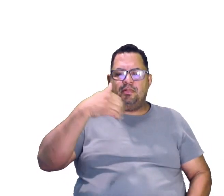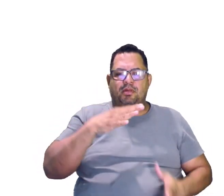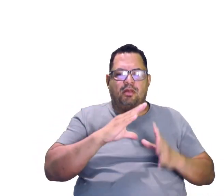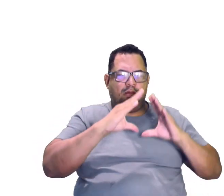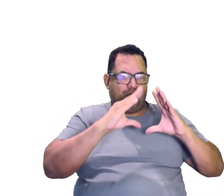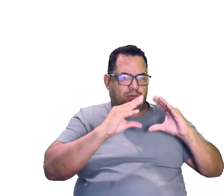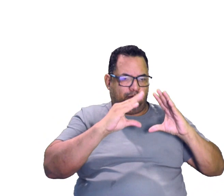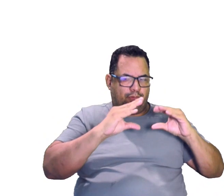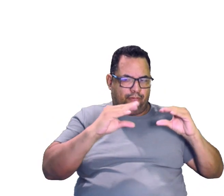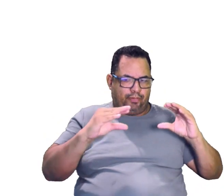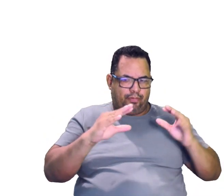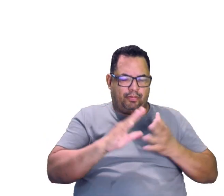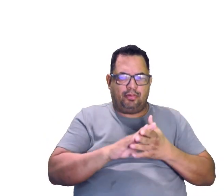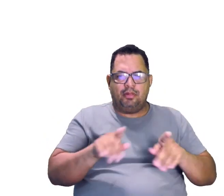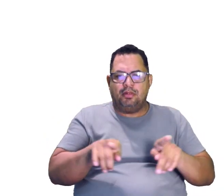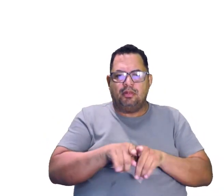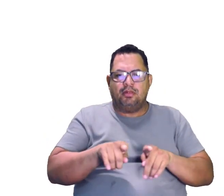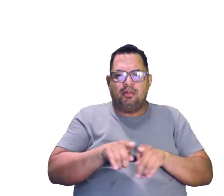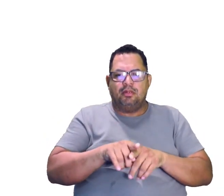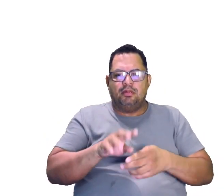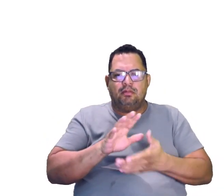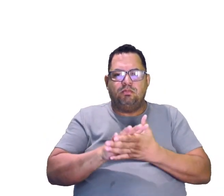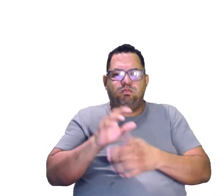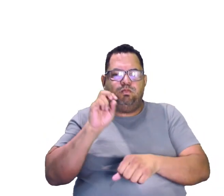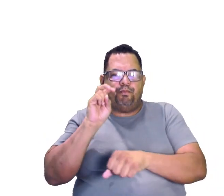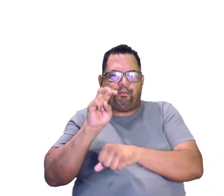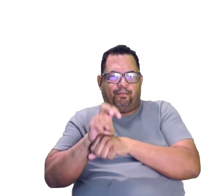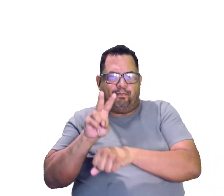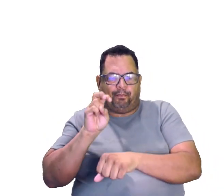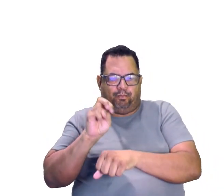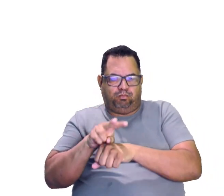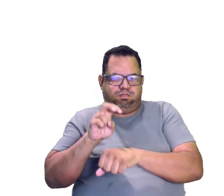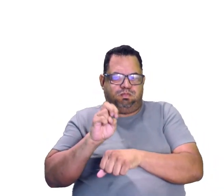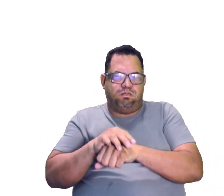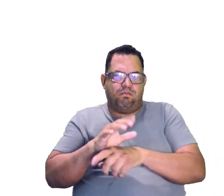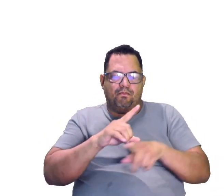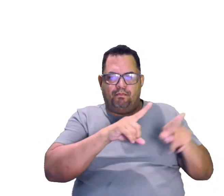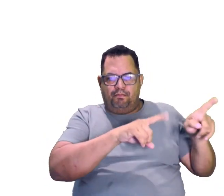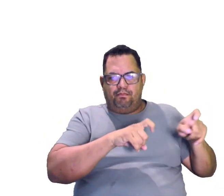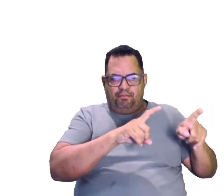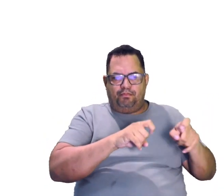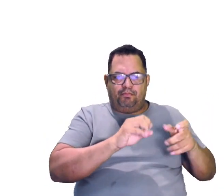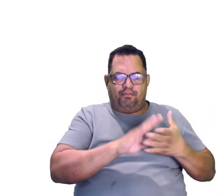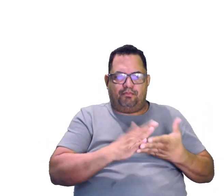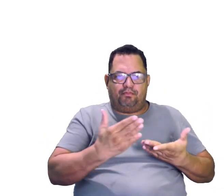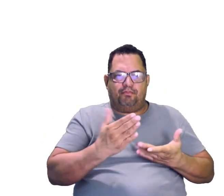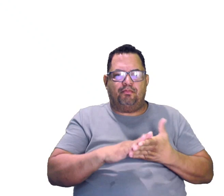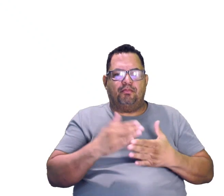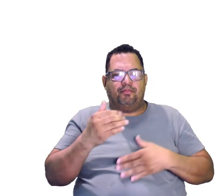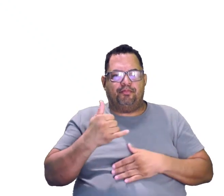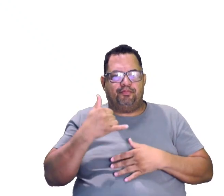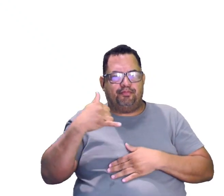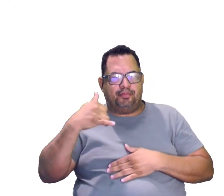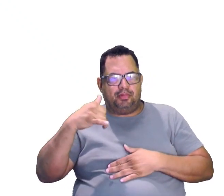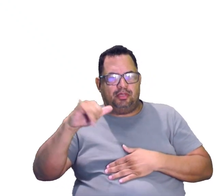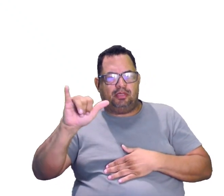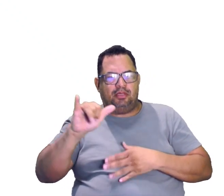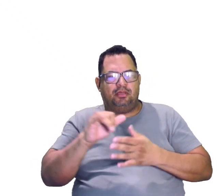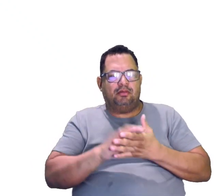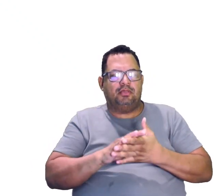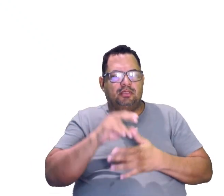planta. Você tem os defensivos agrícolas, né? Que é para poder você inibir a presença de práticas naquele